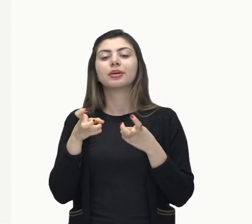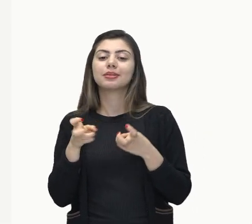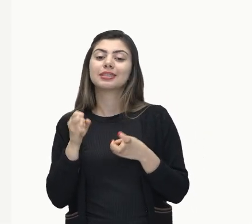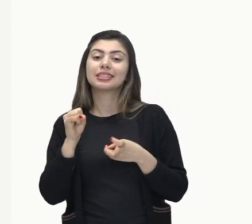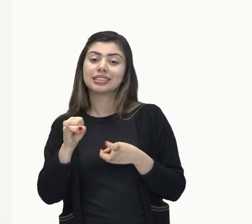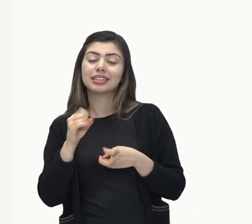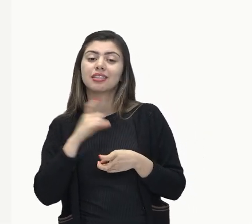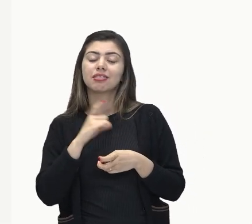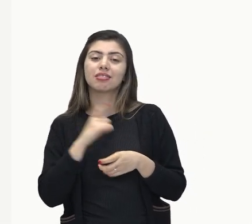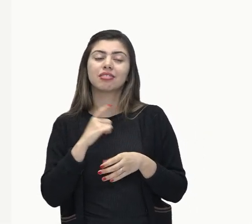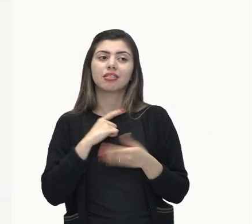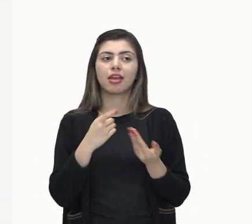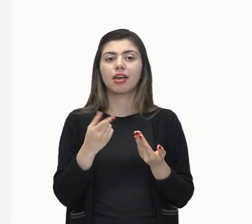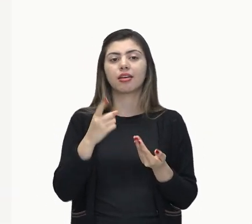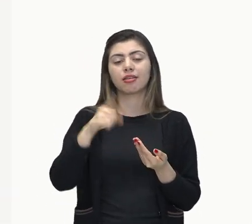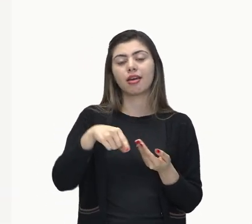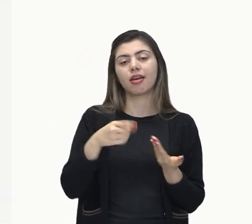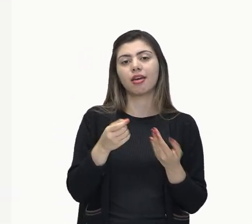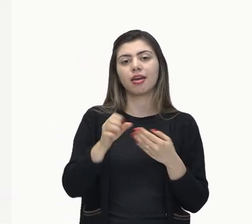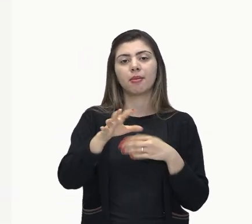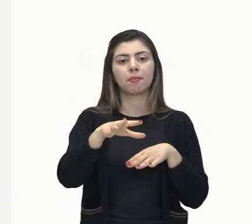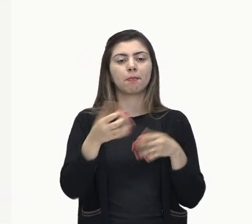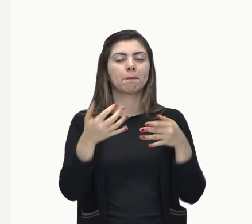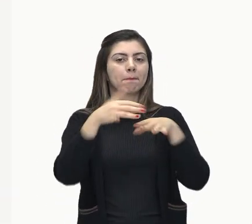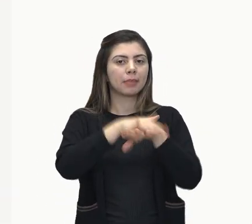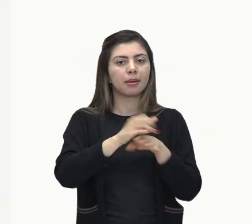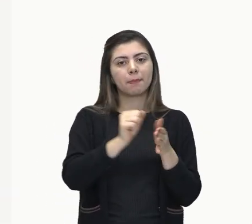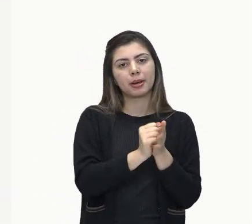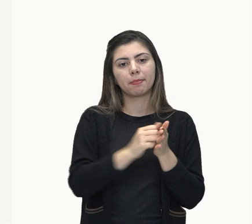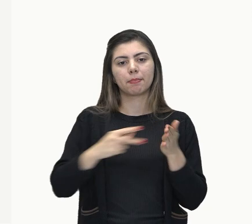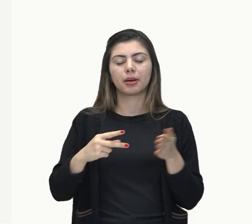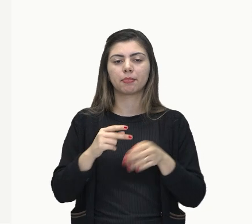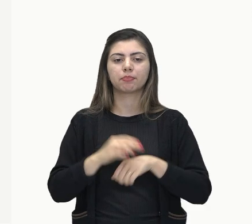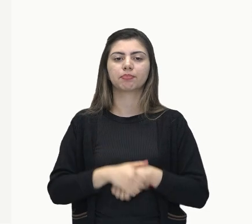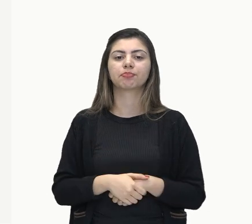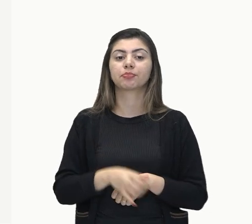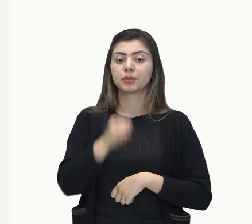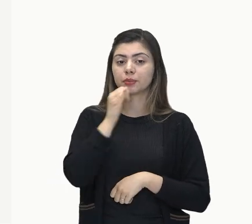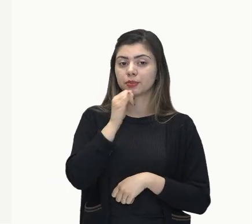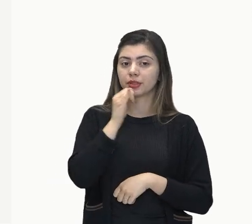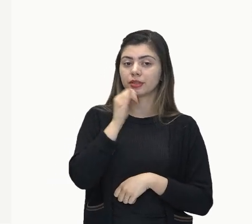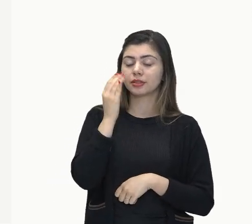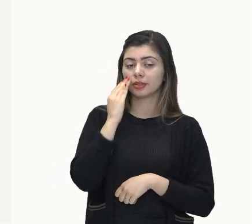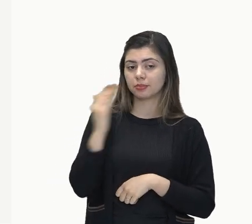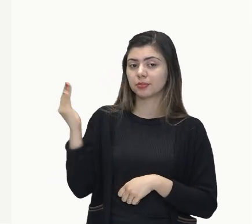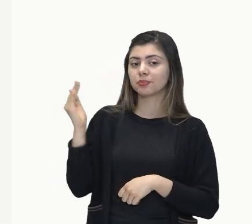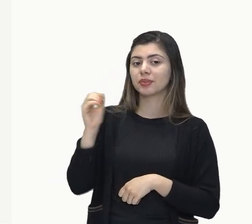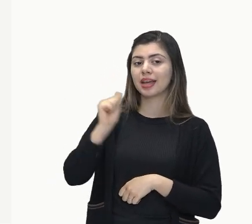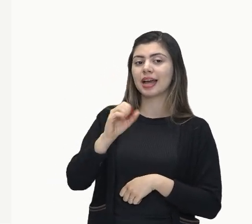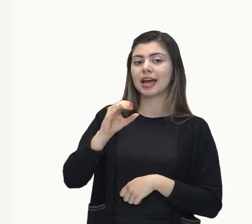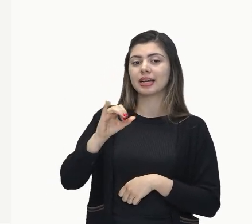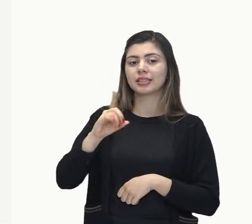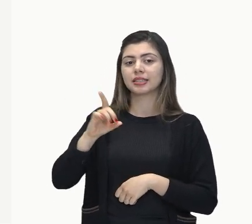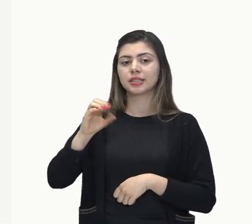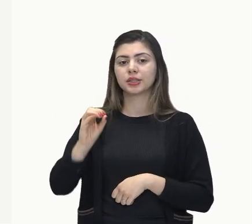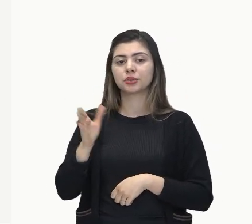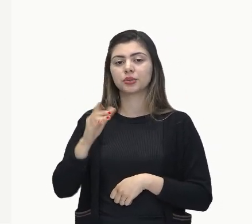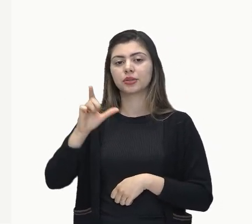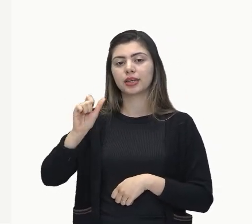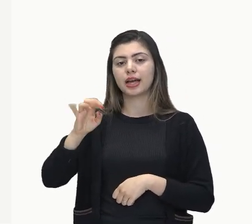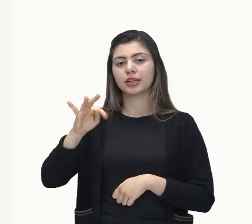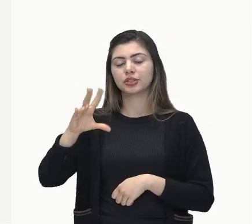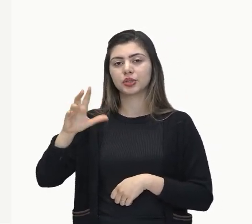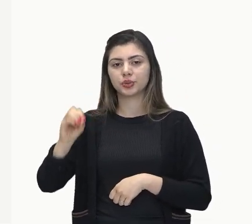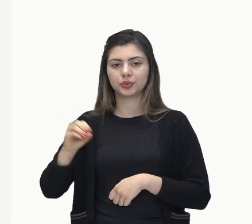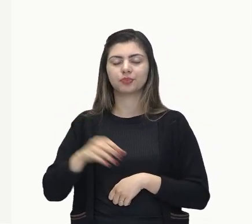existe atividade óptica. Então, por exemplo, o ácido lático, que é essa substância que a gente viu